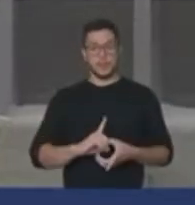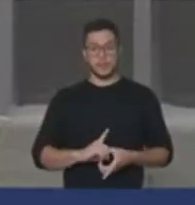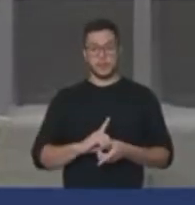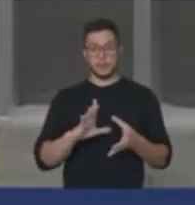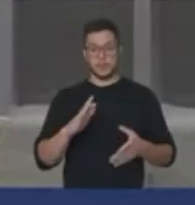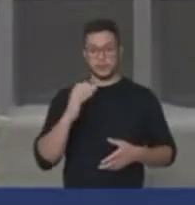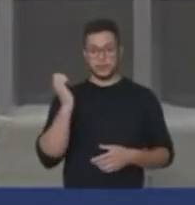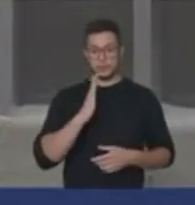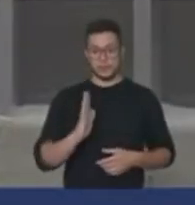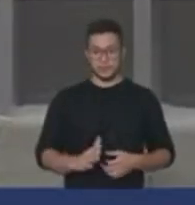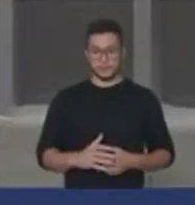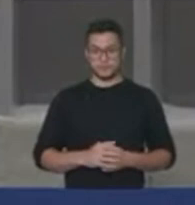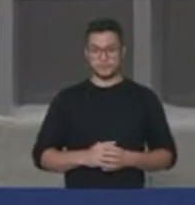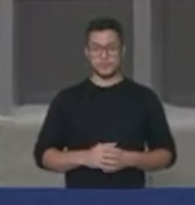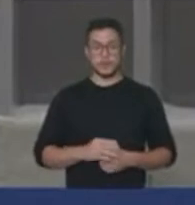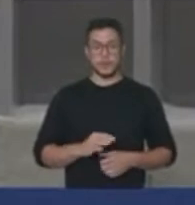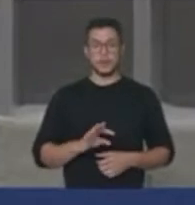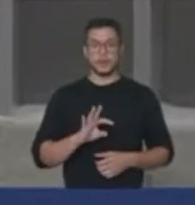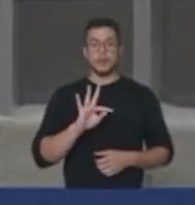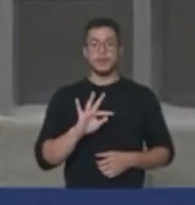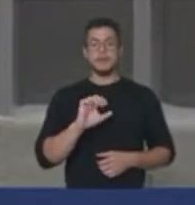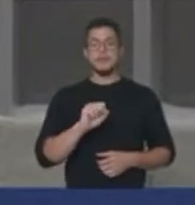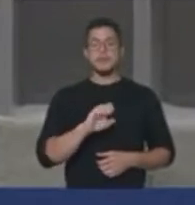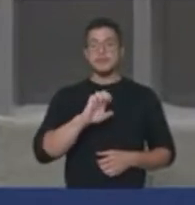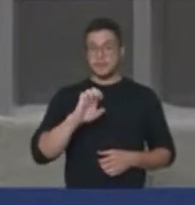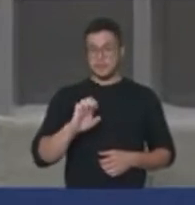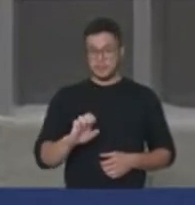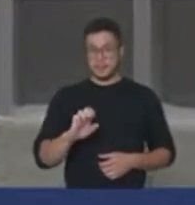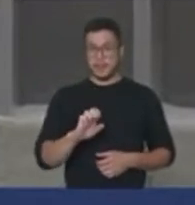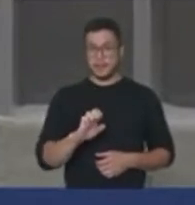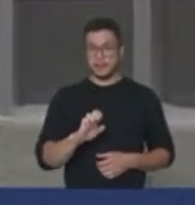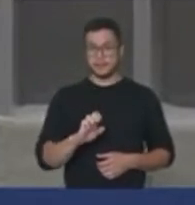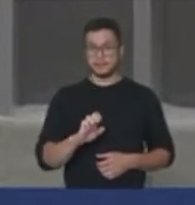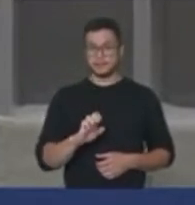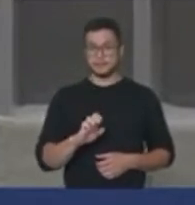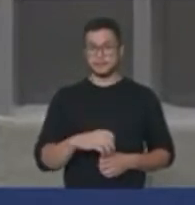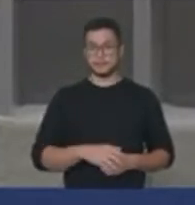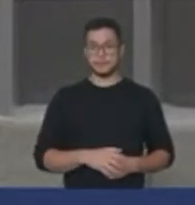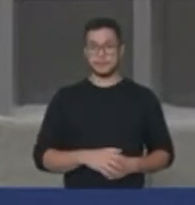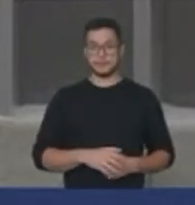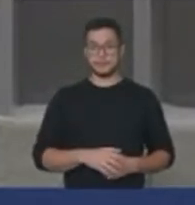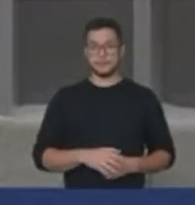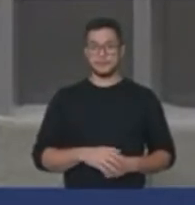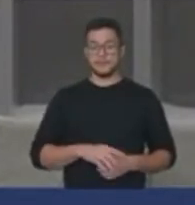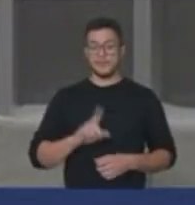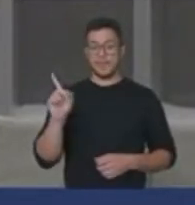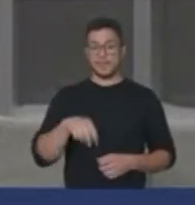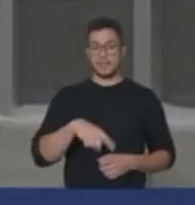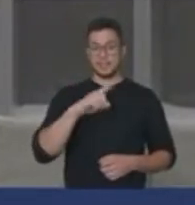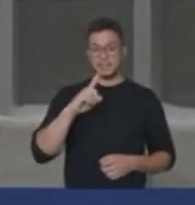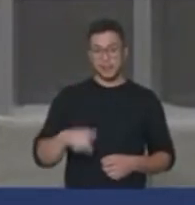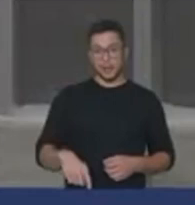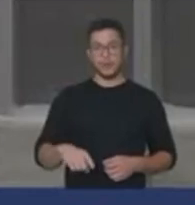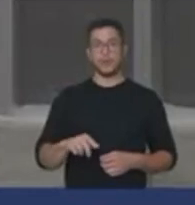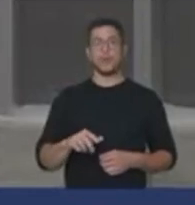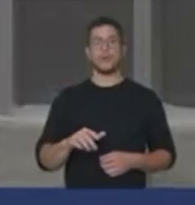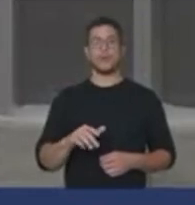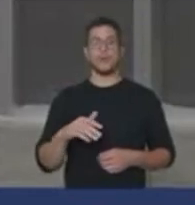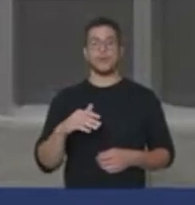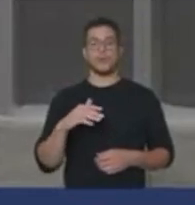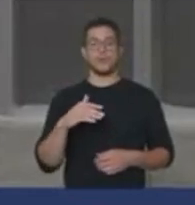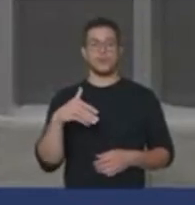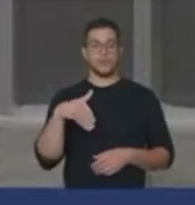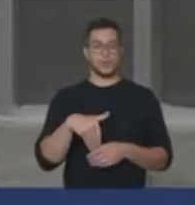cassado pelo Tribunal Superior Eleitoral, por unanimidade, o deputado federal Deltan Dallagnol, e